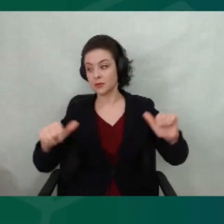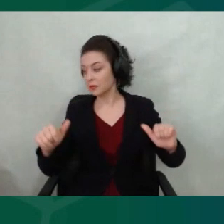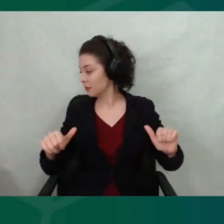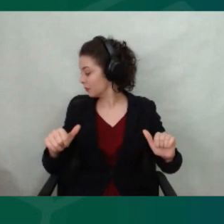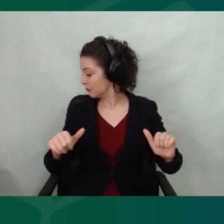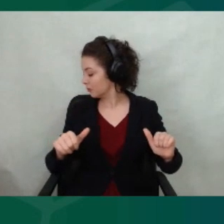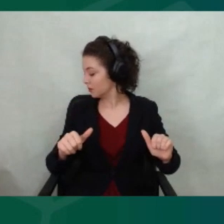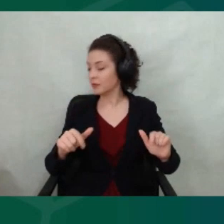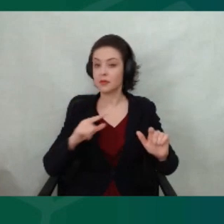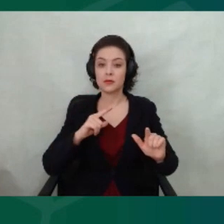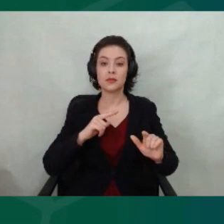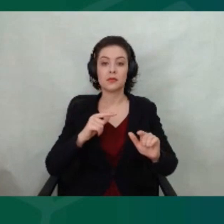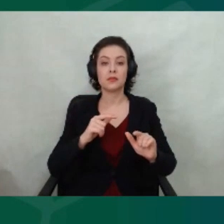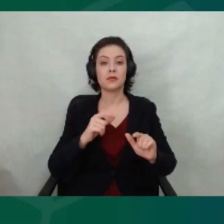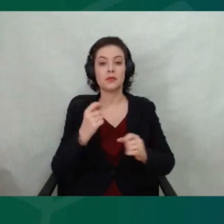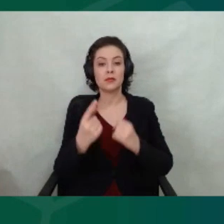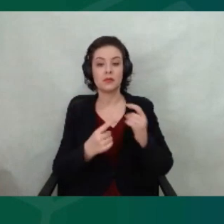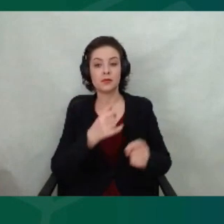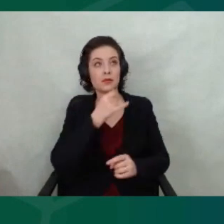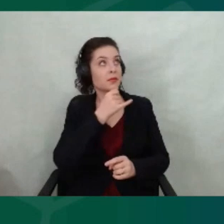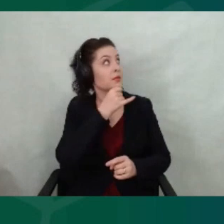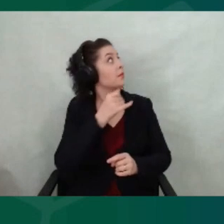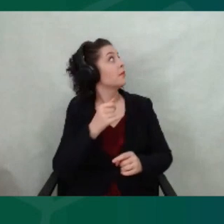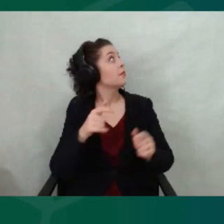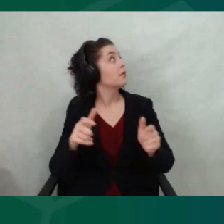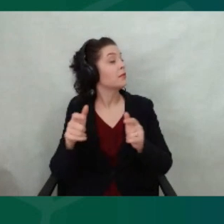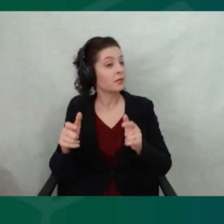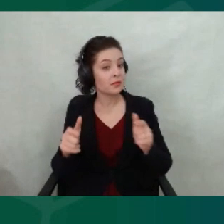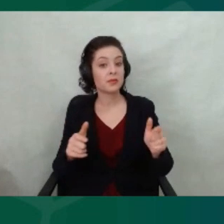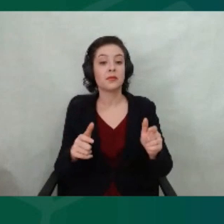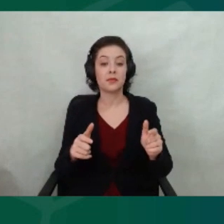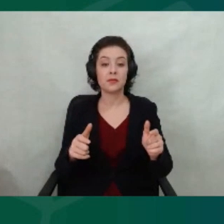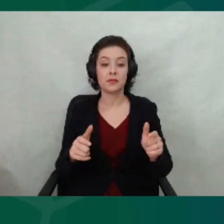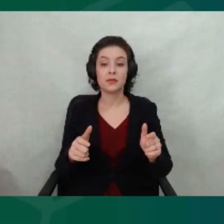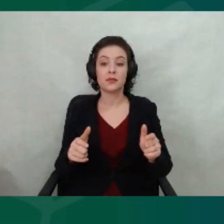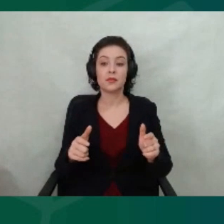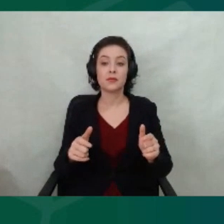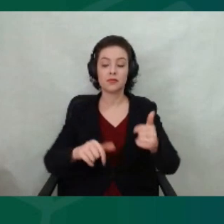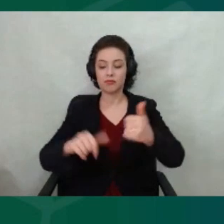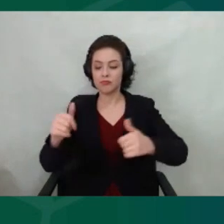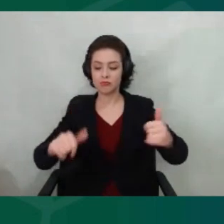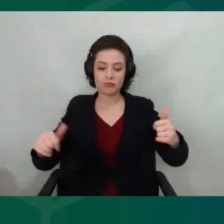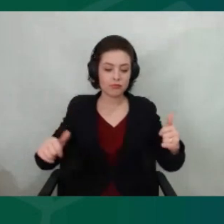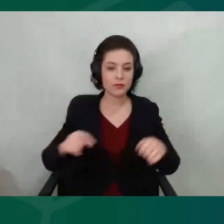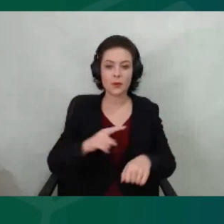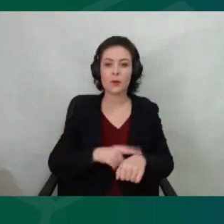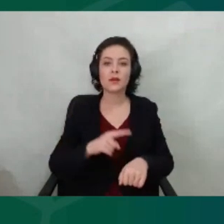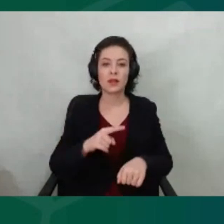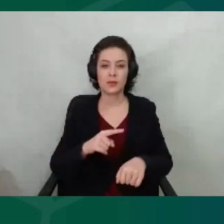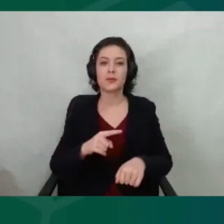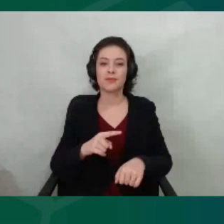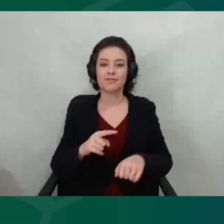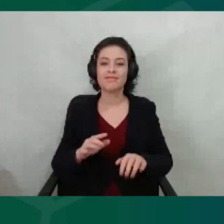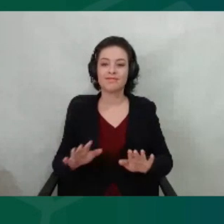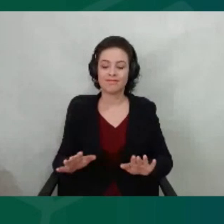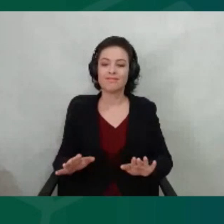alguns exemplos dos locais que eles fizeram as análises e o tempo que foi encontrado o coronavírus